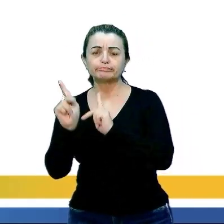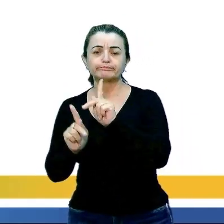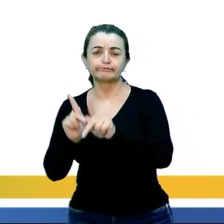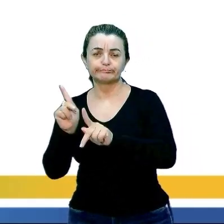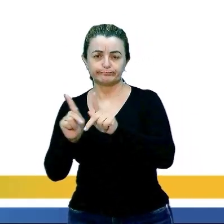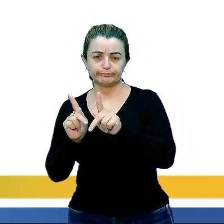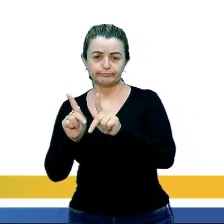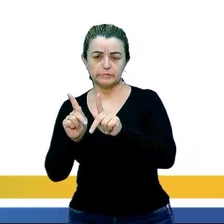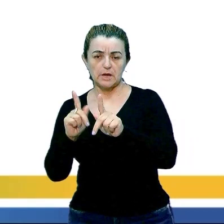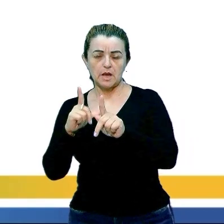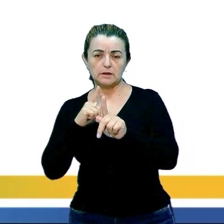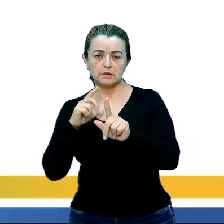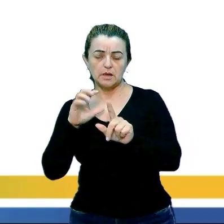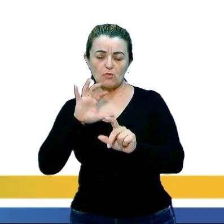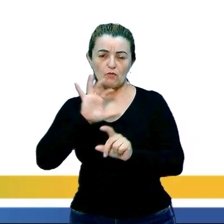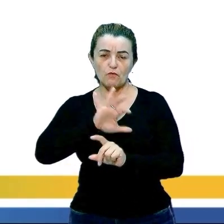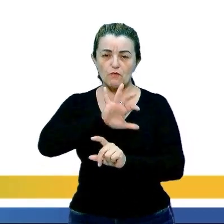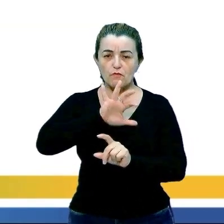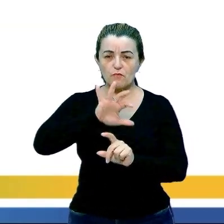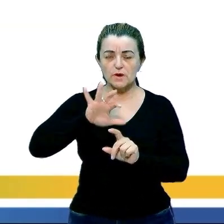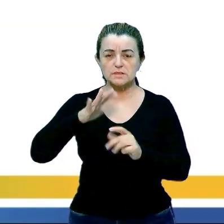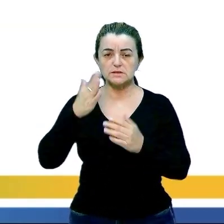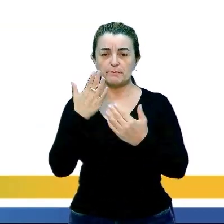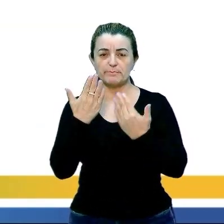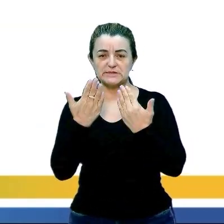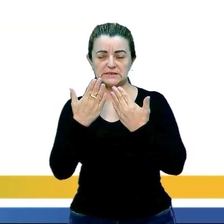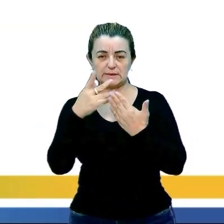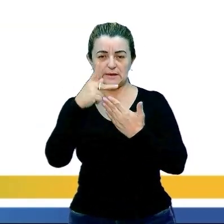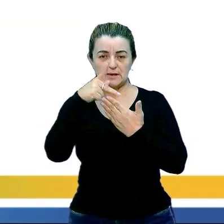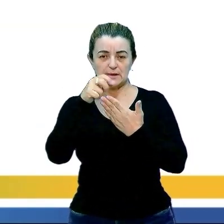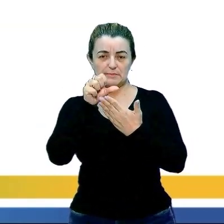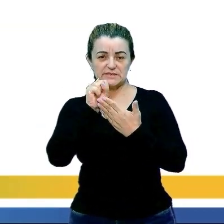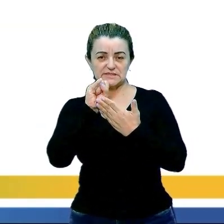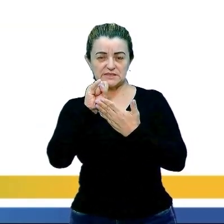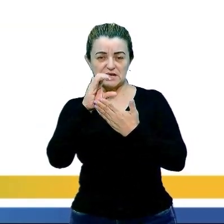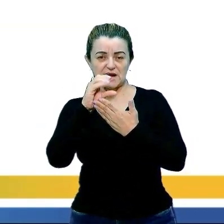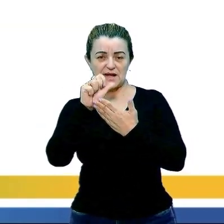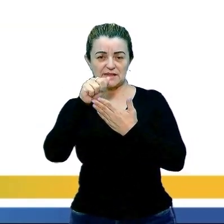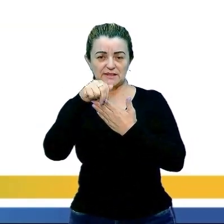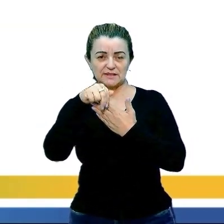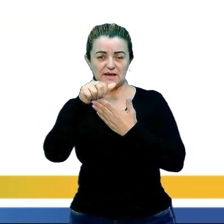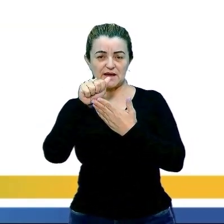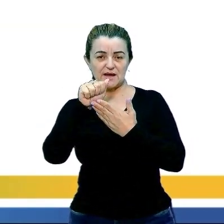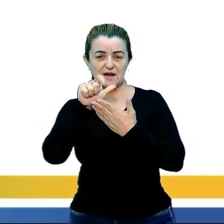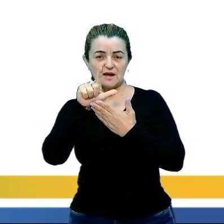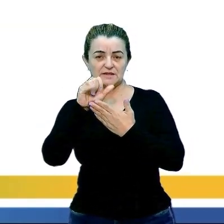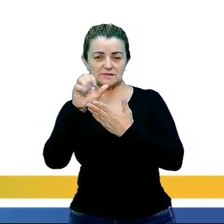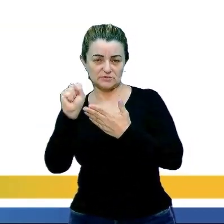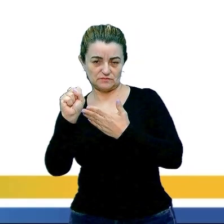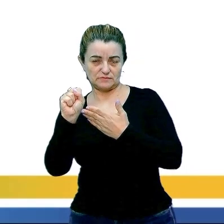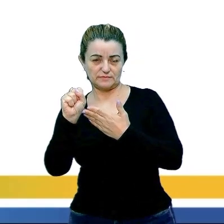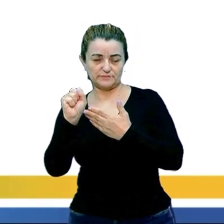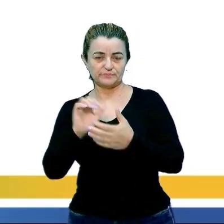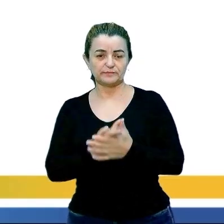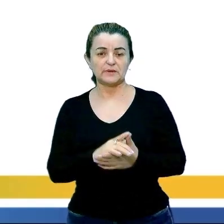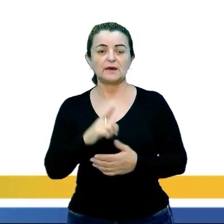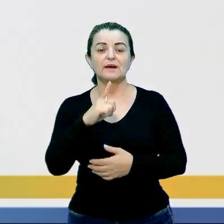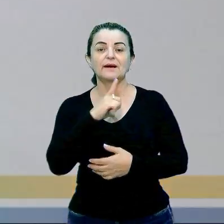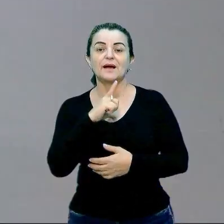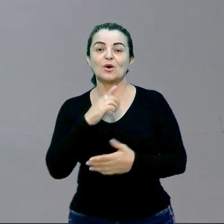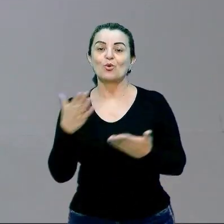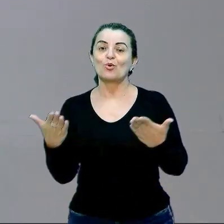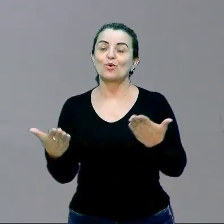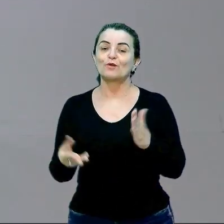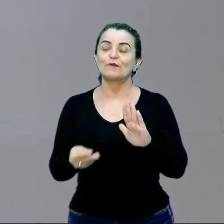tem a influência da psicanálise de Freud, tá bom? E agora a gente vai falar um pouquinho da prosa de